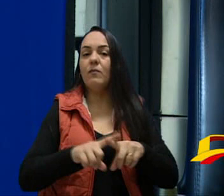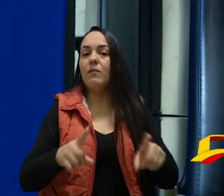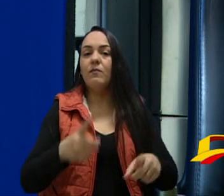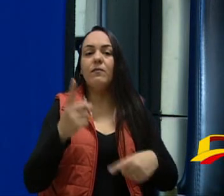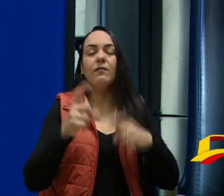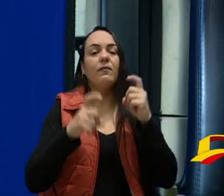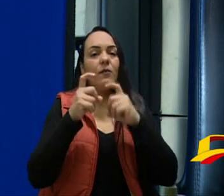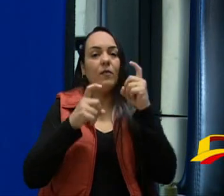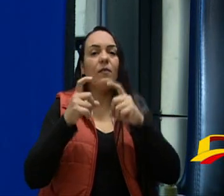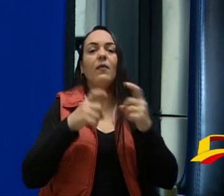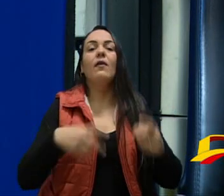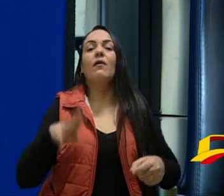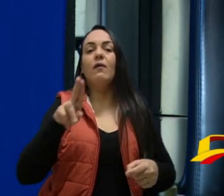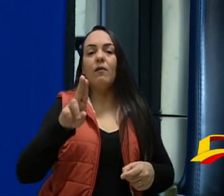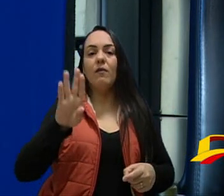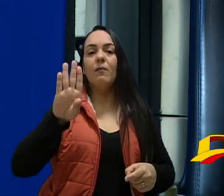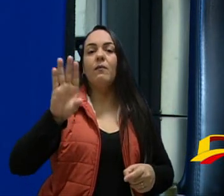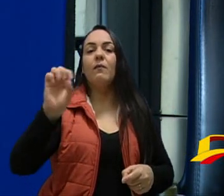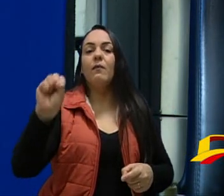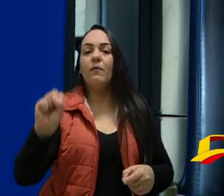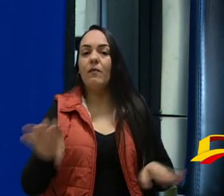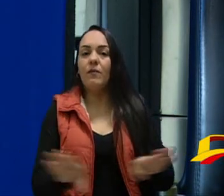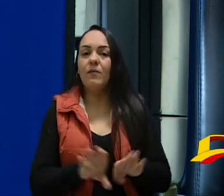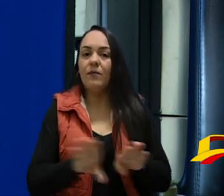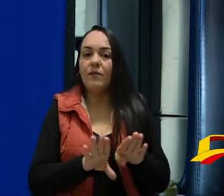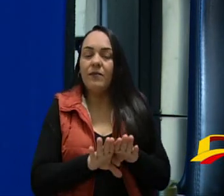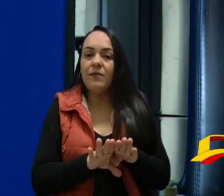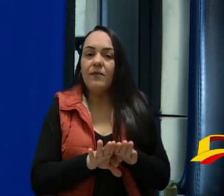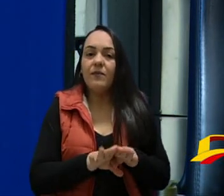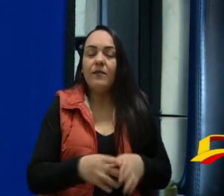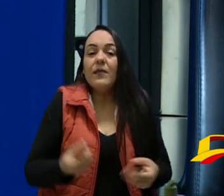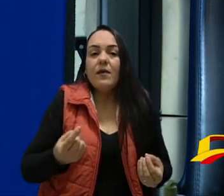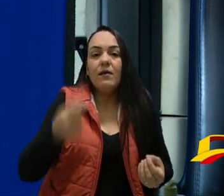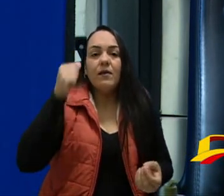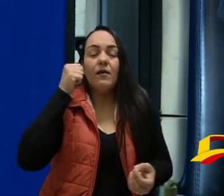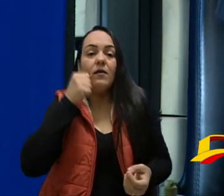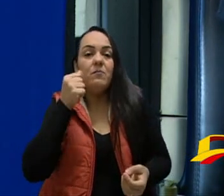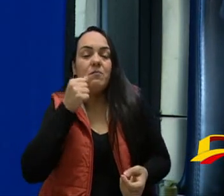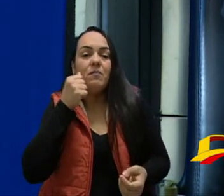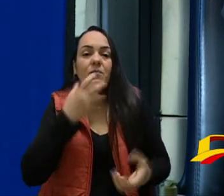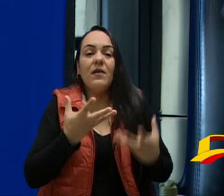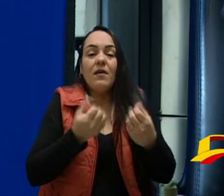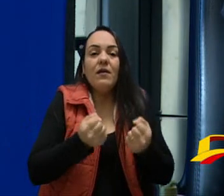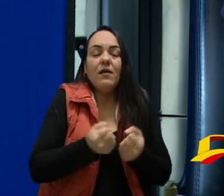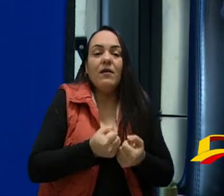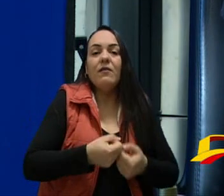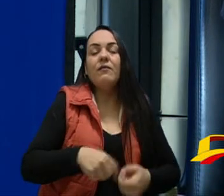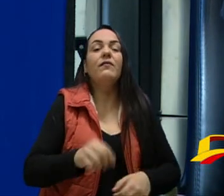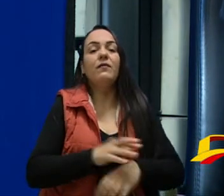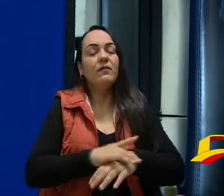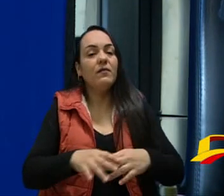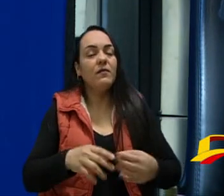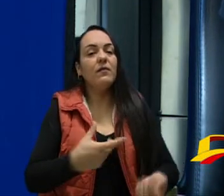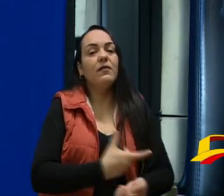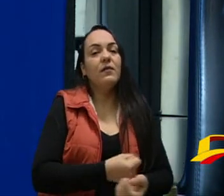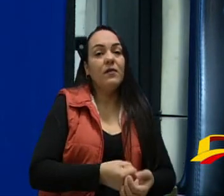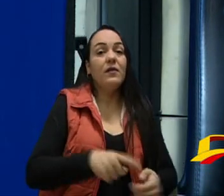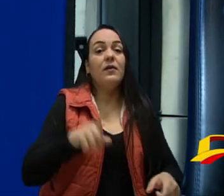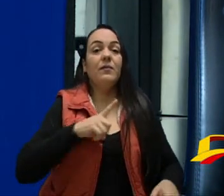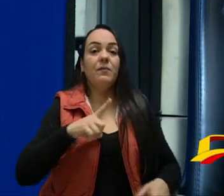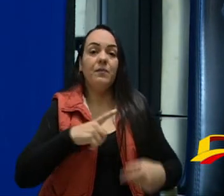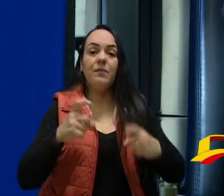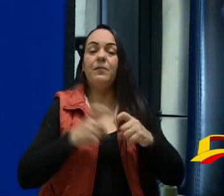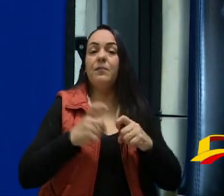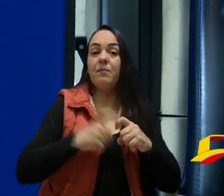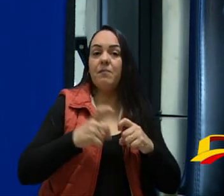vão procurar as unidades da saúde se a pessoa que se u é uma mulher ela quer fazer a prevenção nós temos médicos